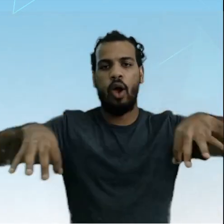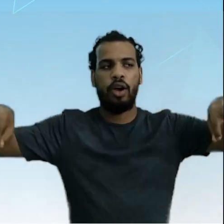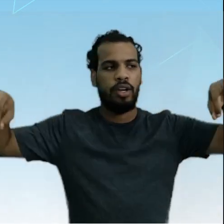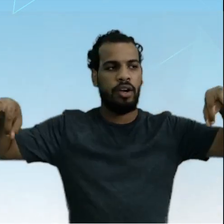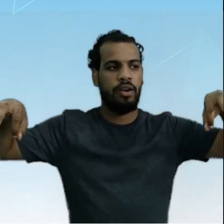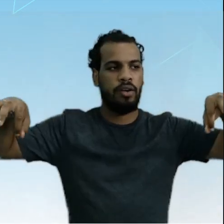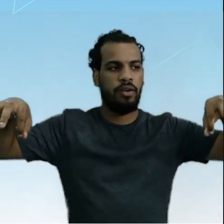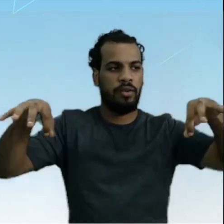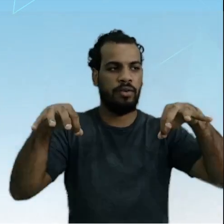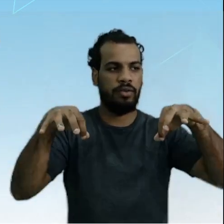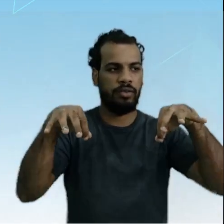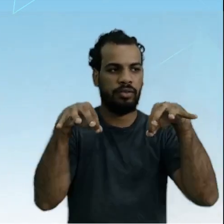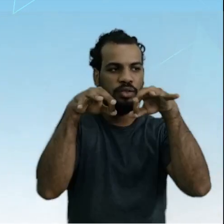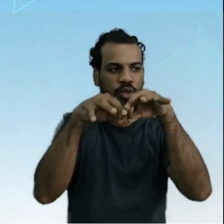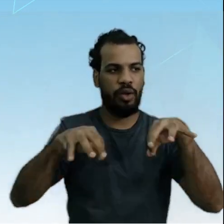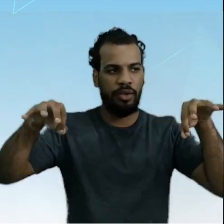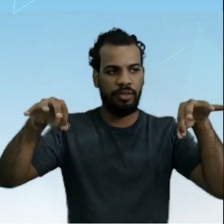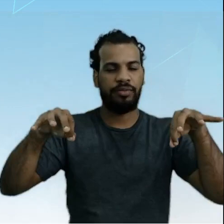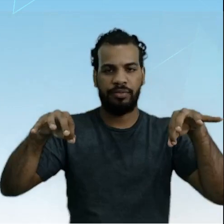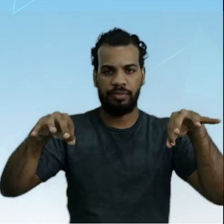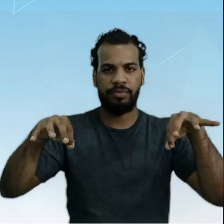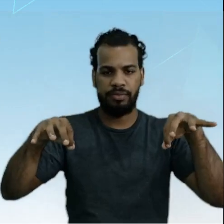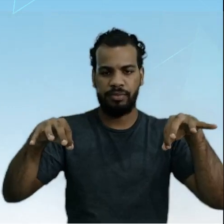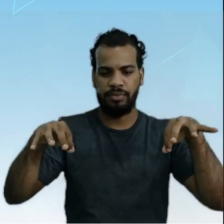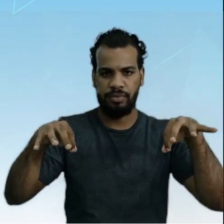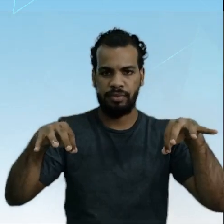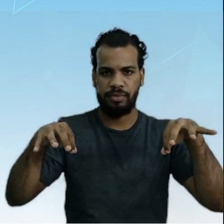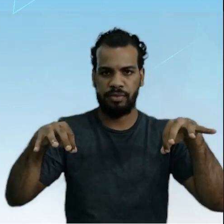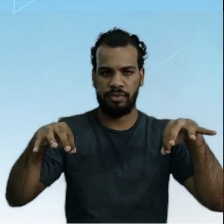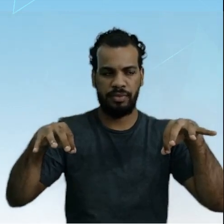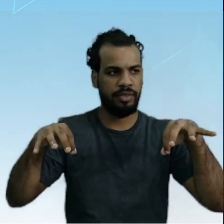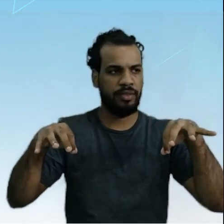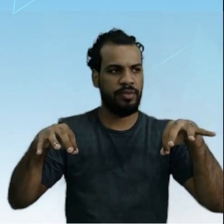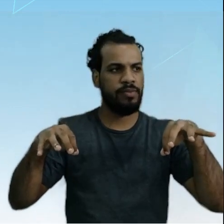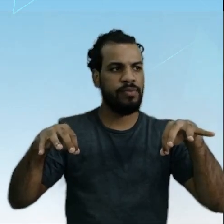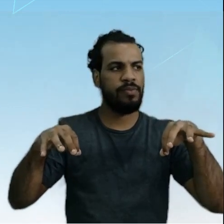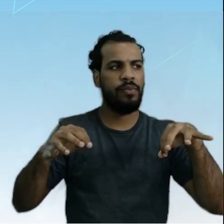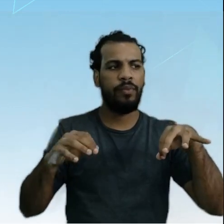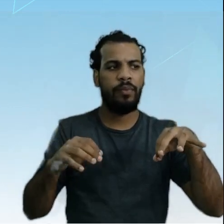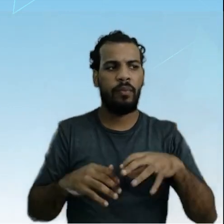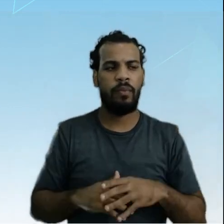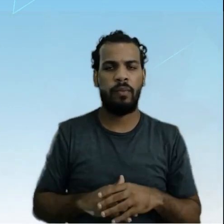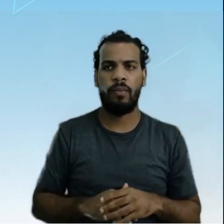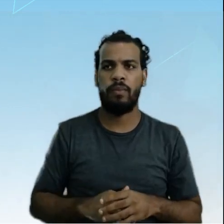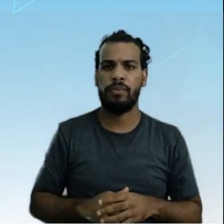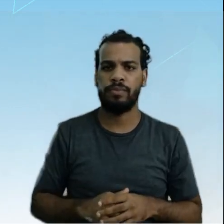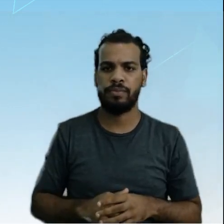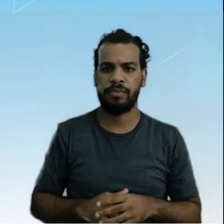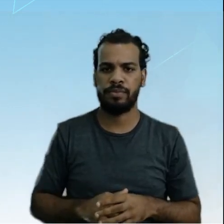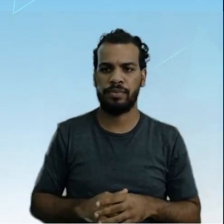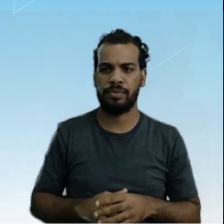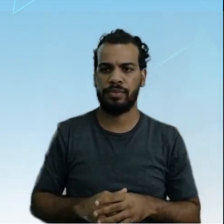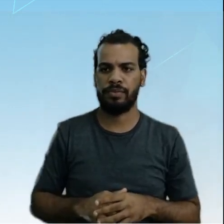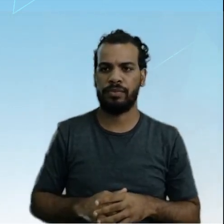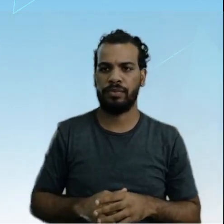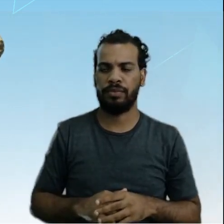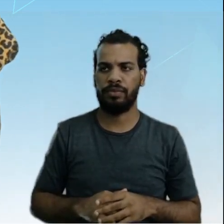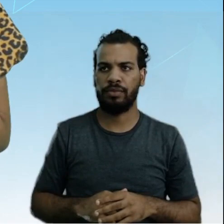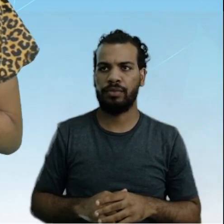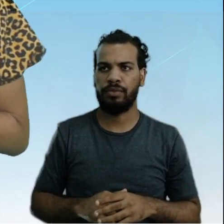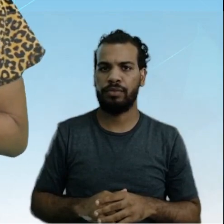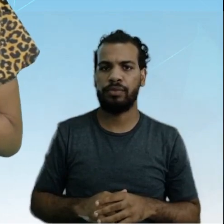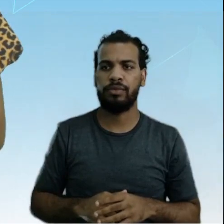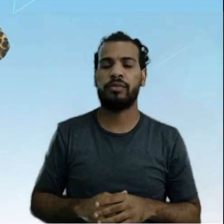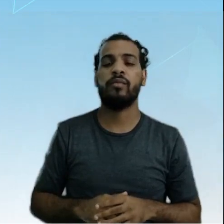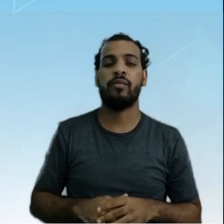do cordel, que são aqueles poemas feitos pelos trovadores do sertão. E é importante lembrar, quando a professora falou aqui,